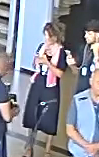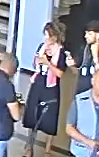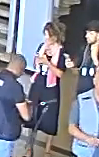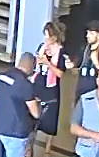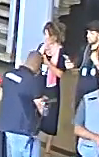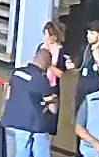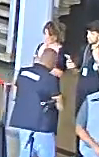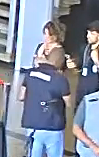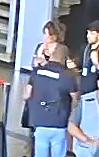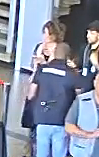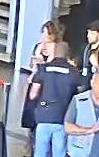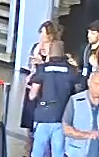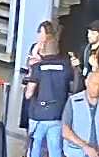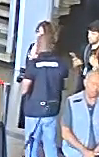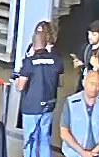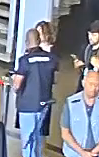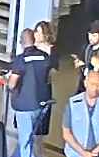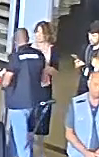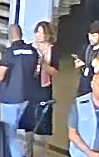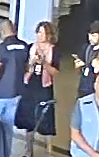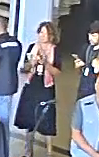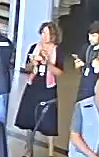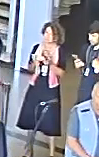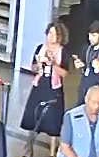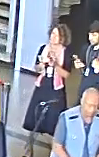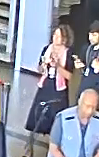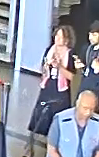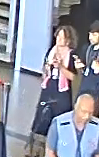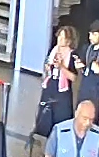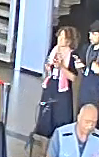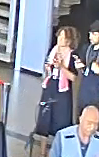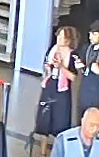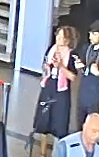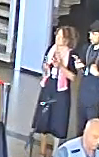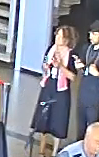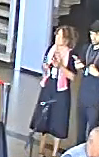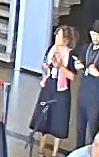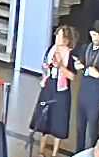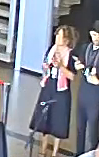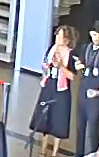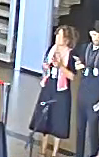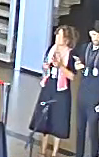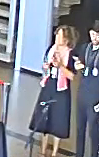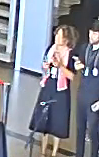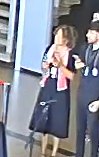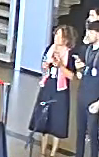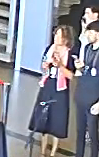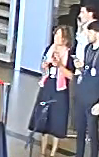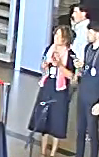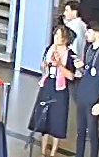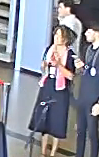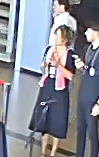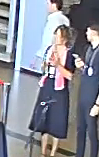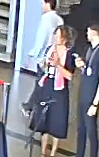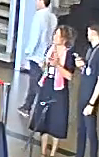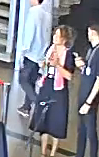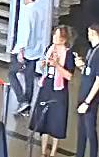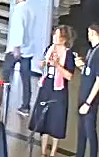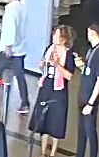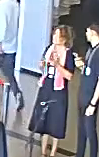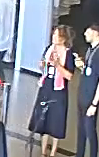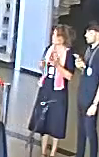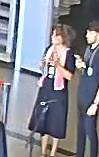Muito obrigado antes de passar a palavra pro próximo componente da mesa só dizer que assessoria da Comissão vai fazer